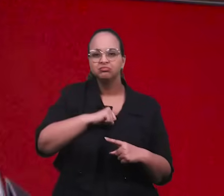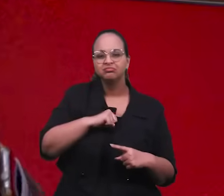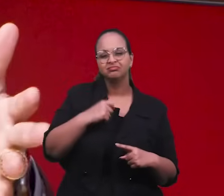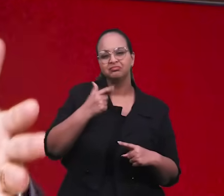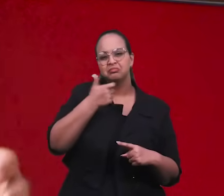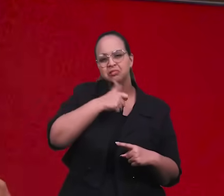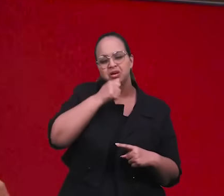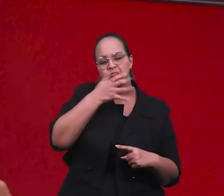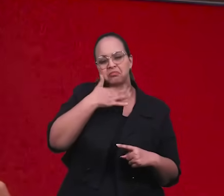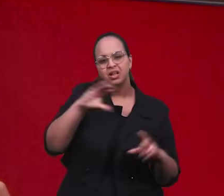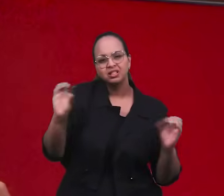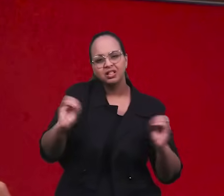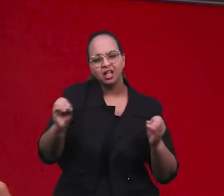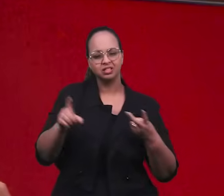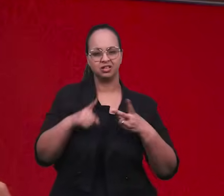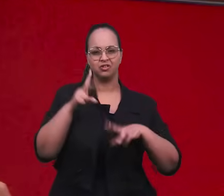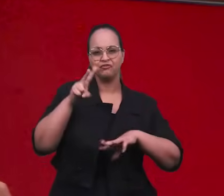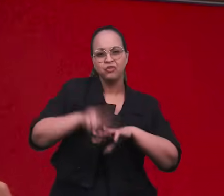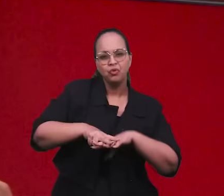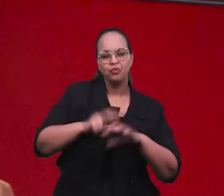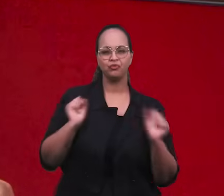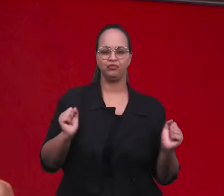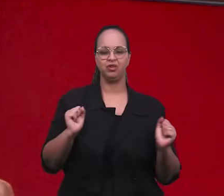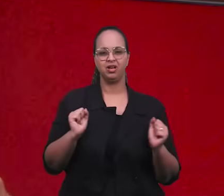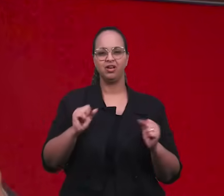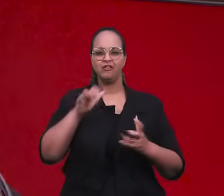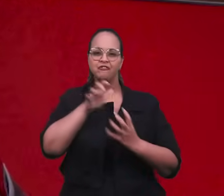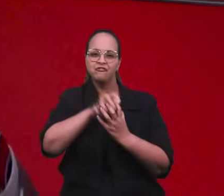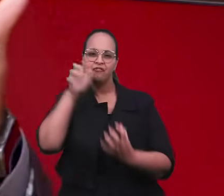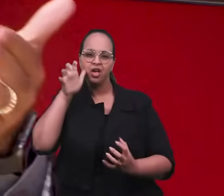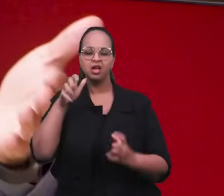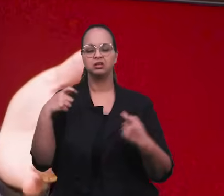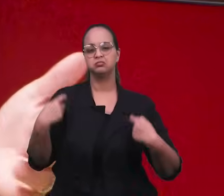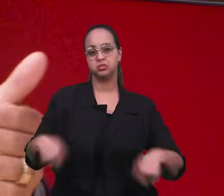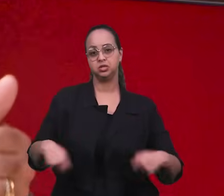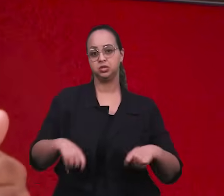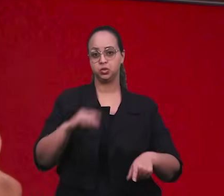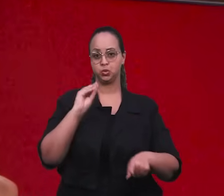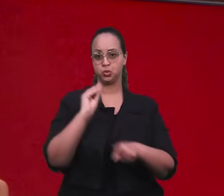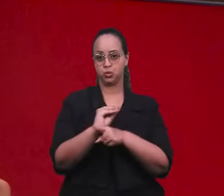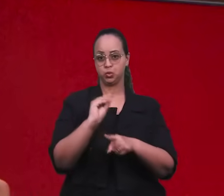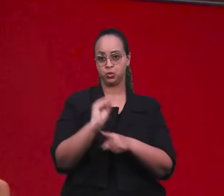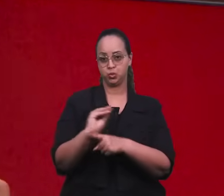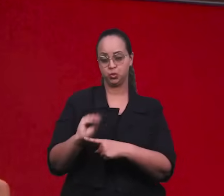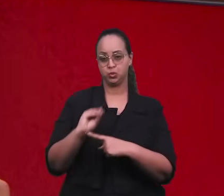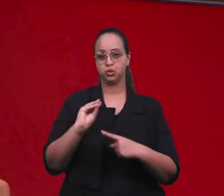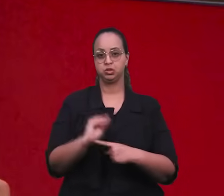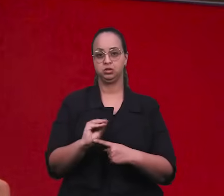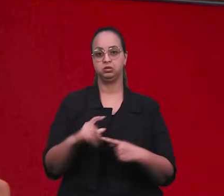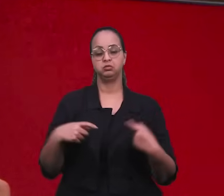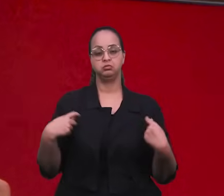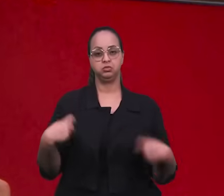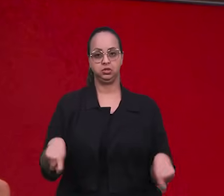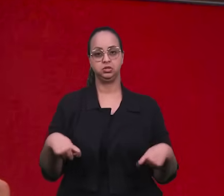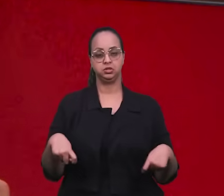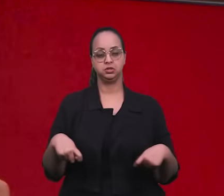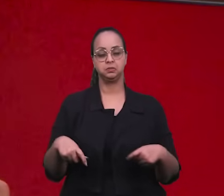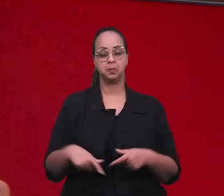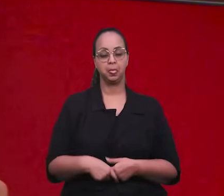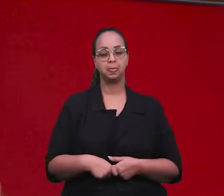com os povos, para que os apóstolos pudessem cuidar da doutrinação pela